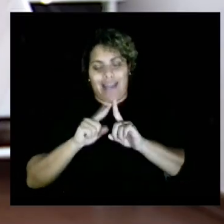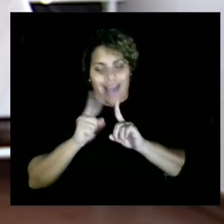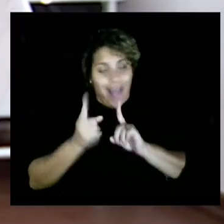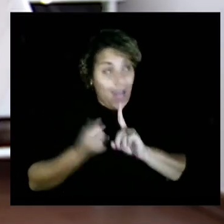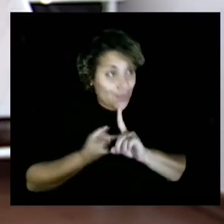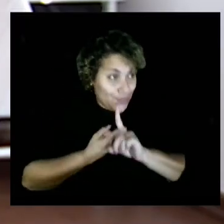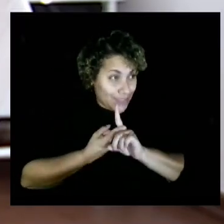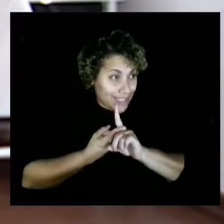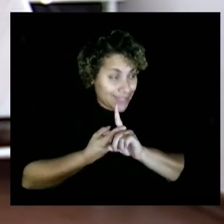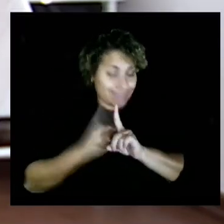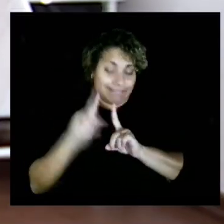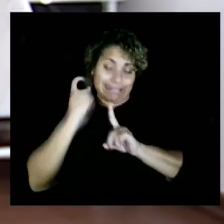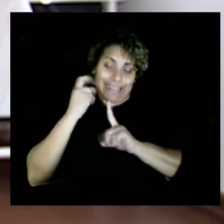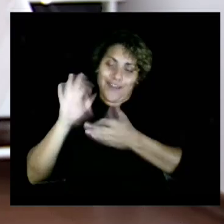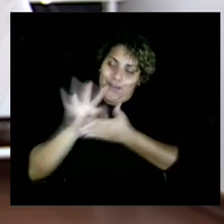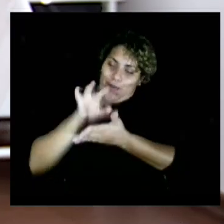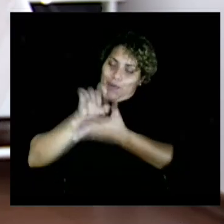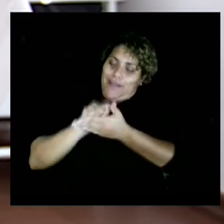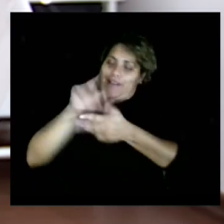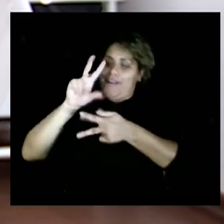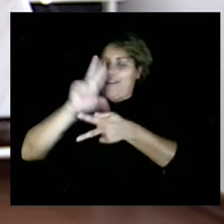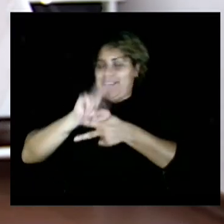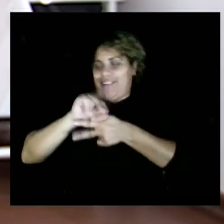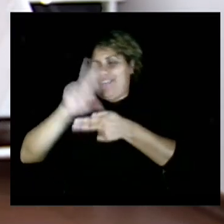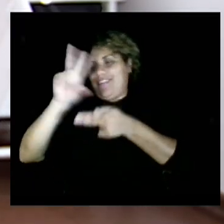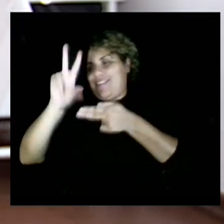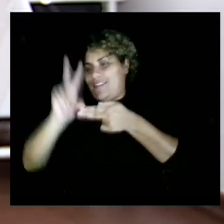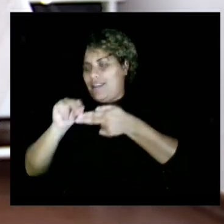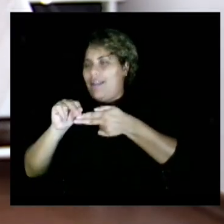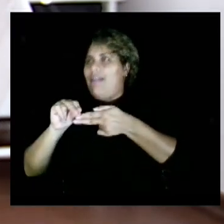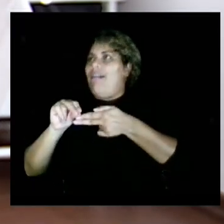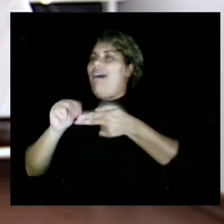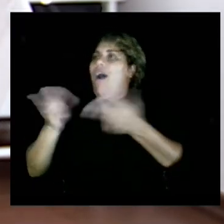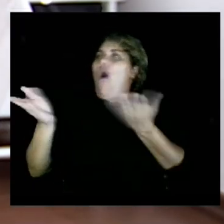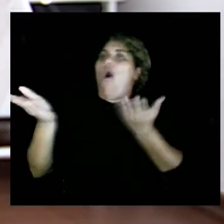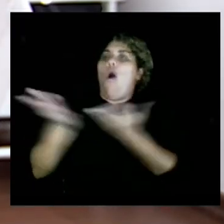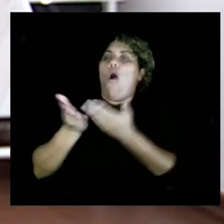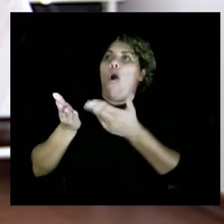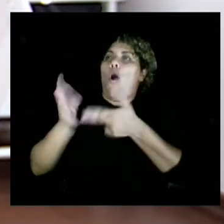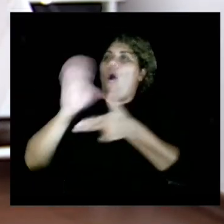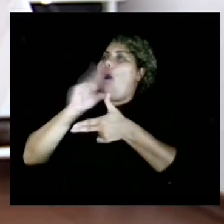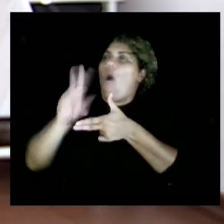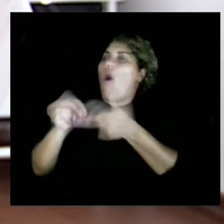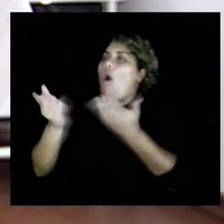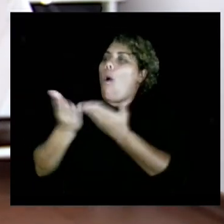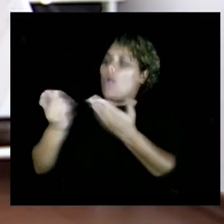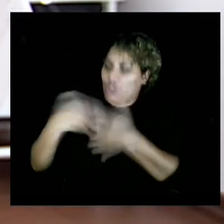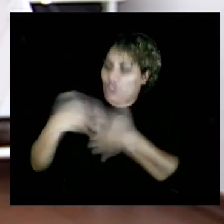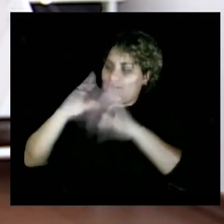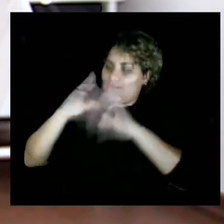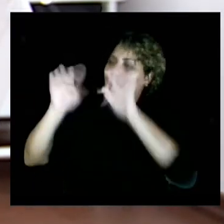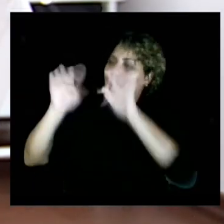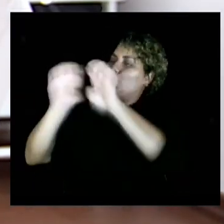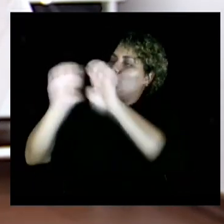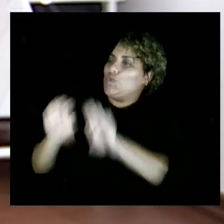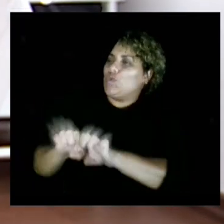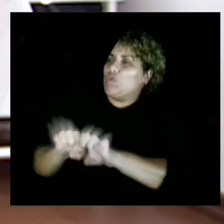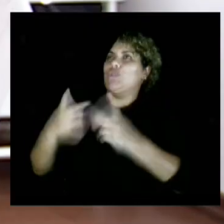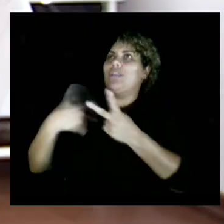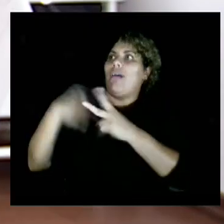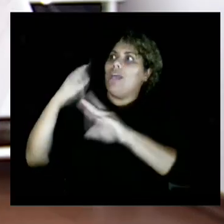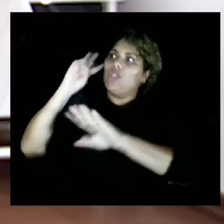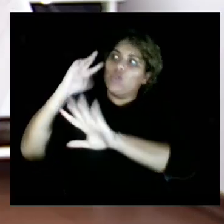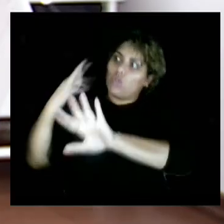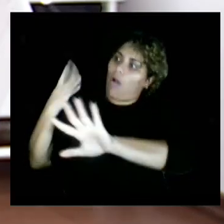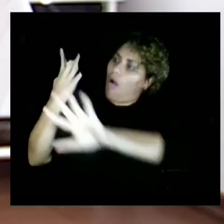no Senac, e hoje você com essa estrutura, que traz essa história, que teve altos e